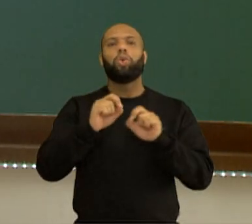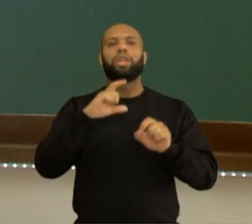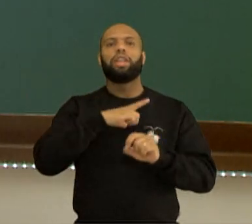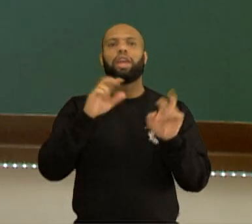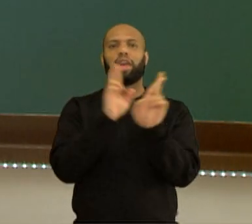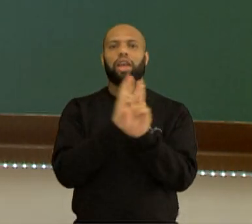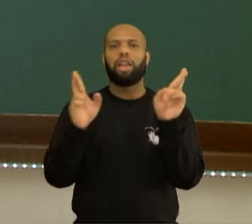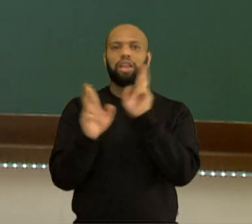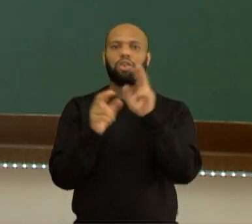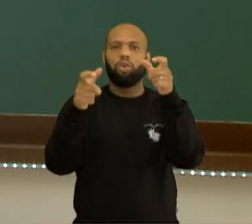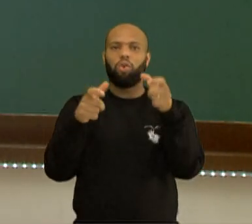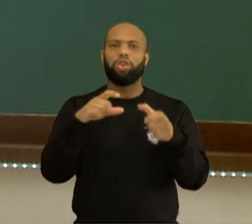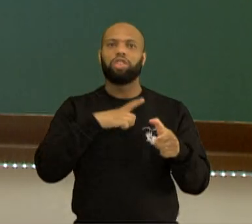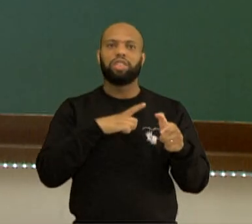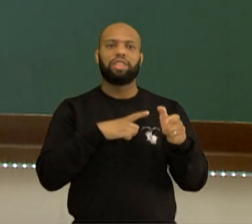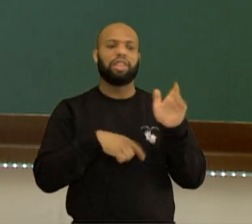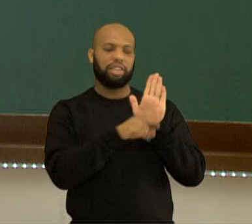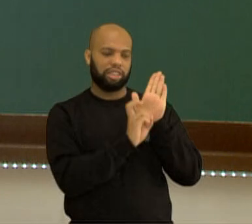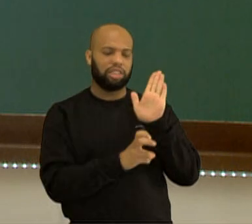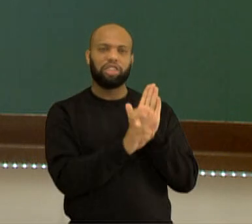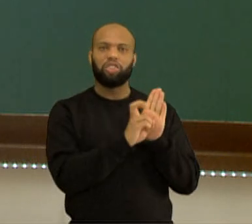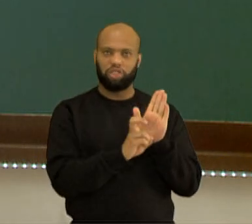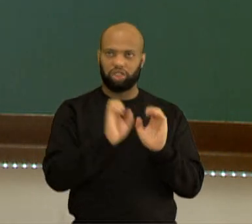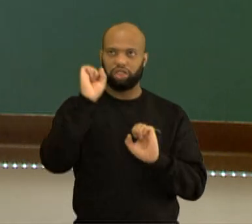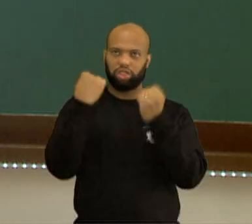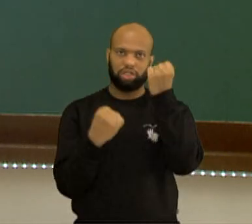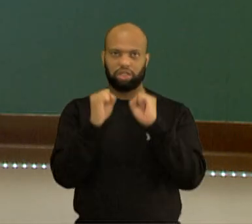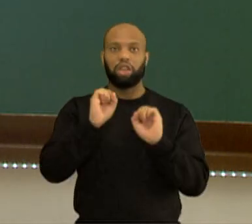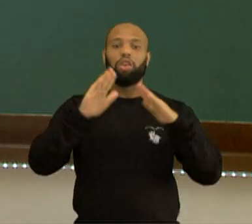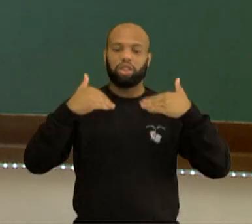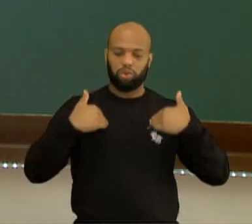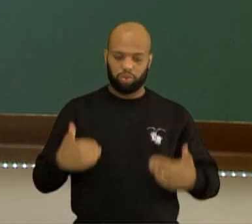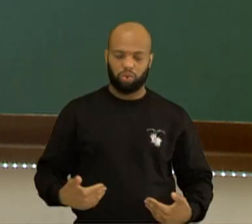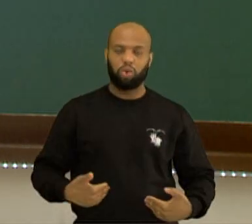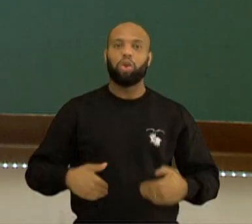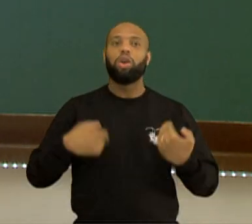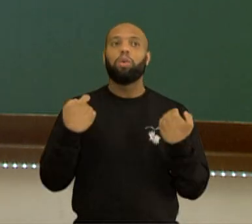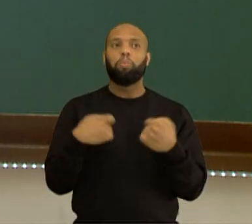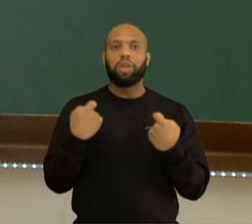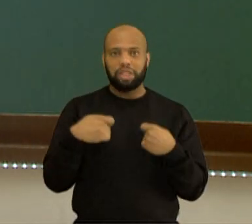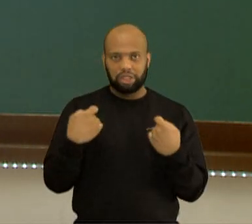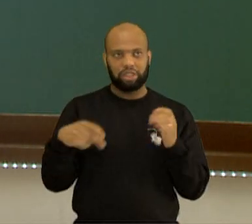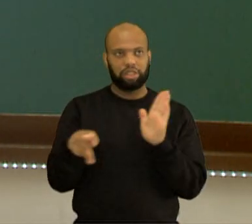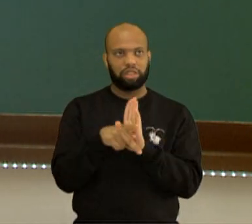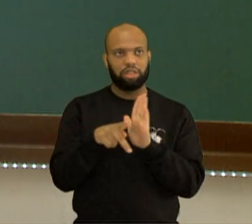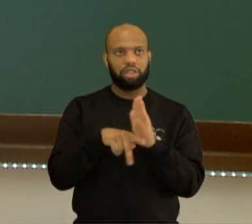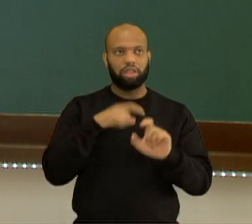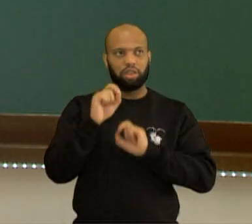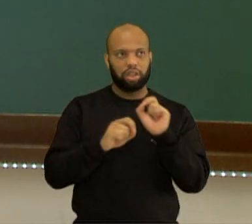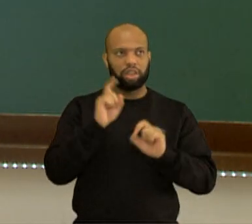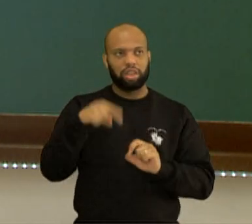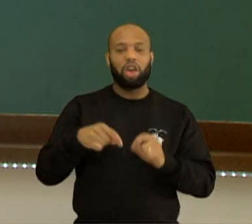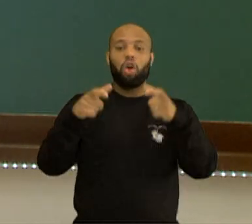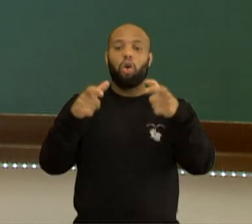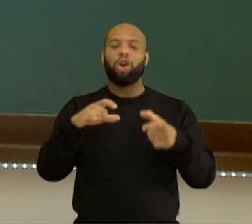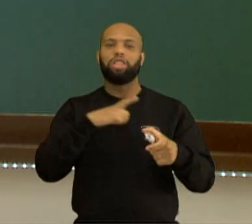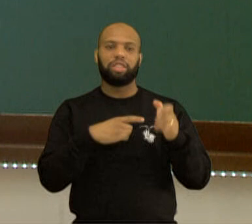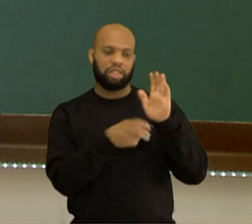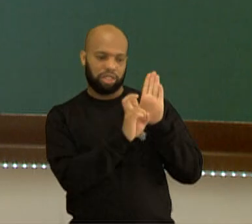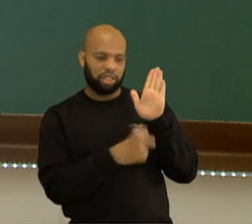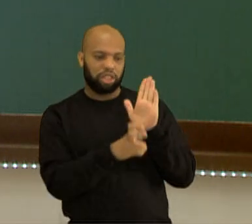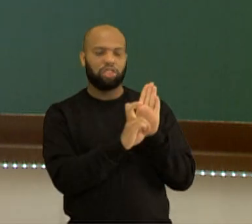entre fonte energética e exercício físico? Então, o nosso organismo ele precisa, né, dessas fontes energéticas